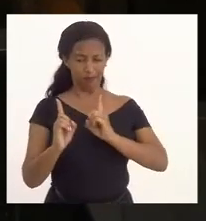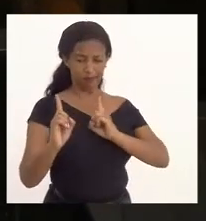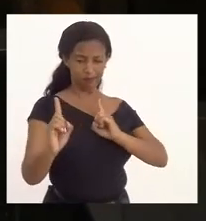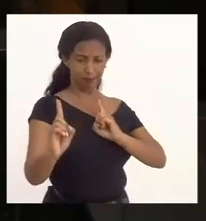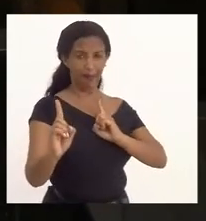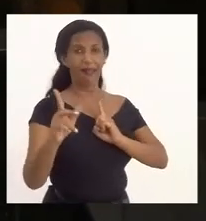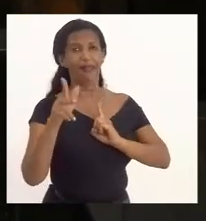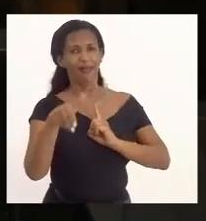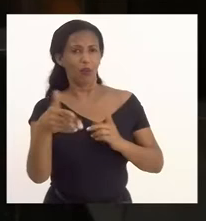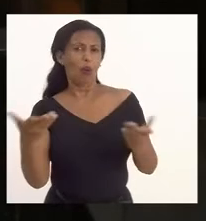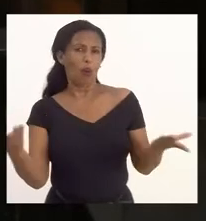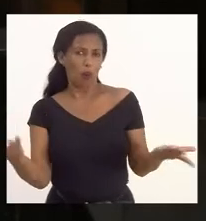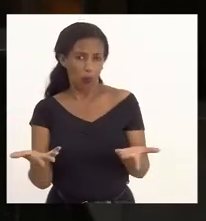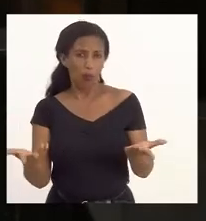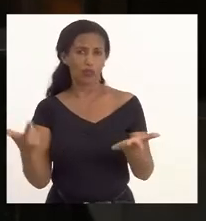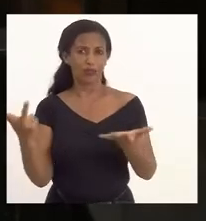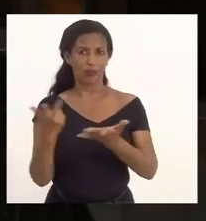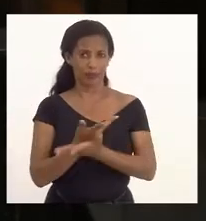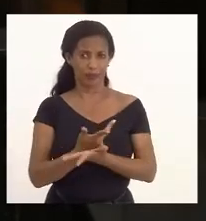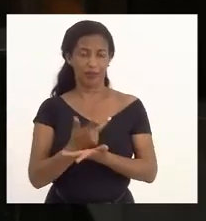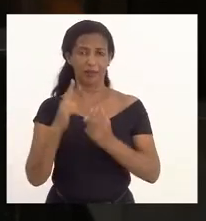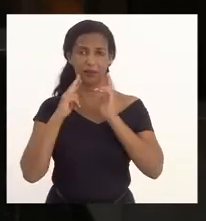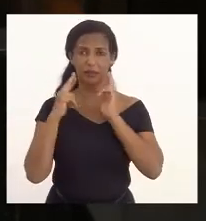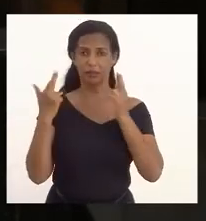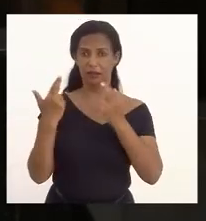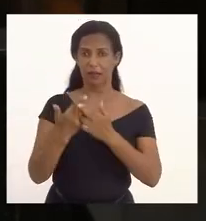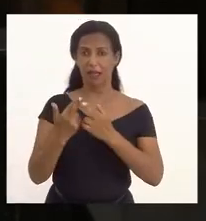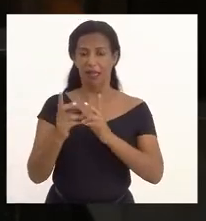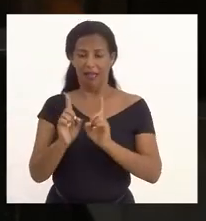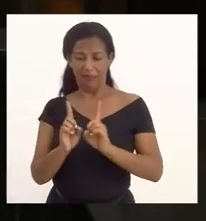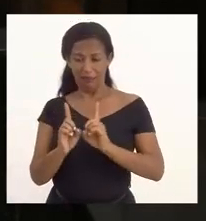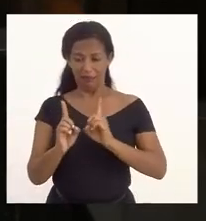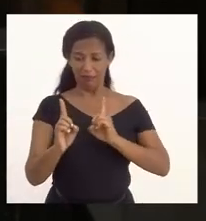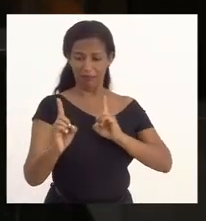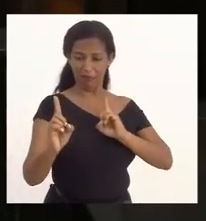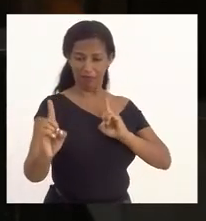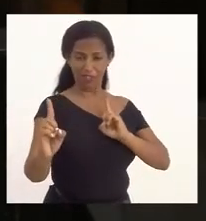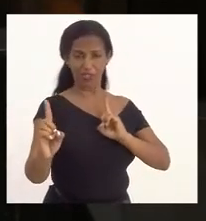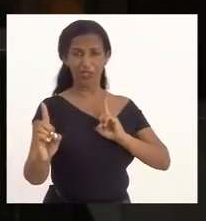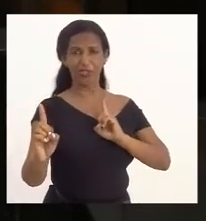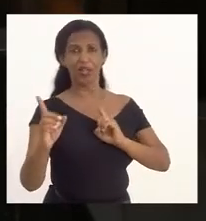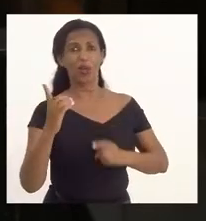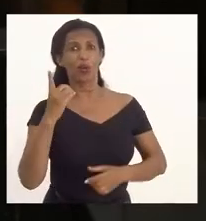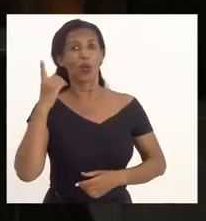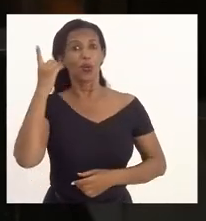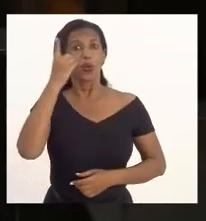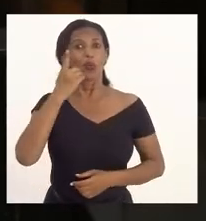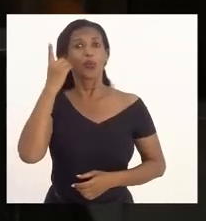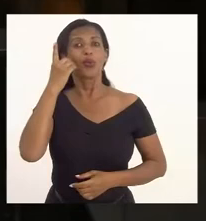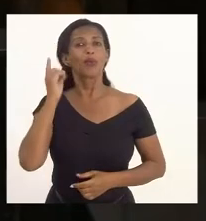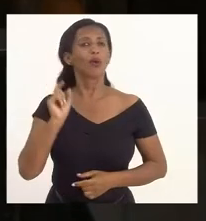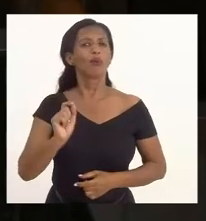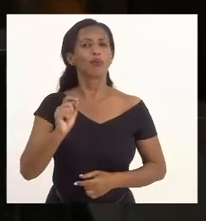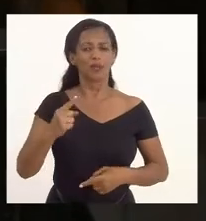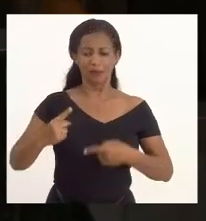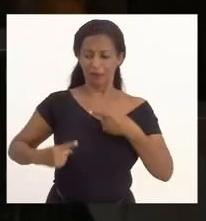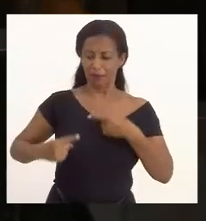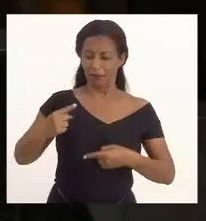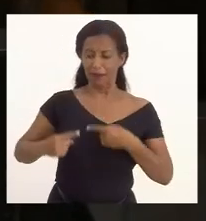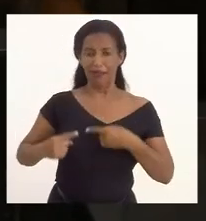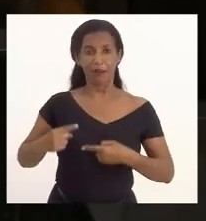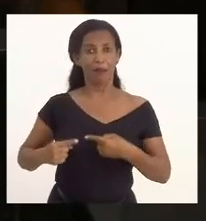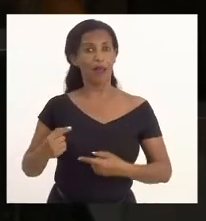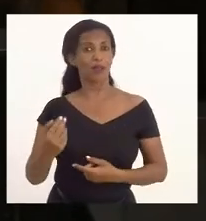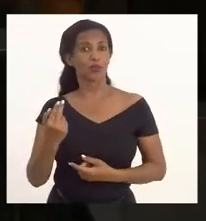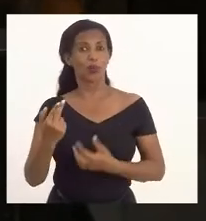está fazendo hoje, hibridamente, afasta o deputado dos grandes debates. Porque uma coisa é